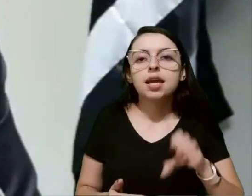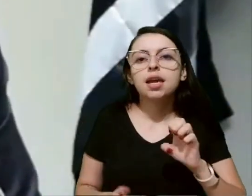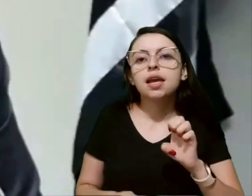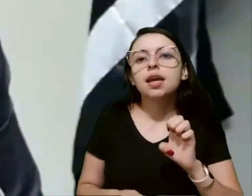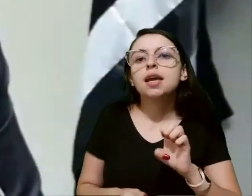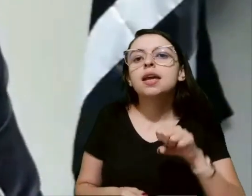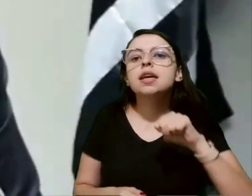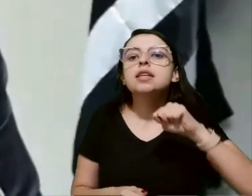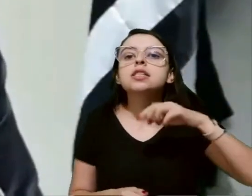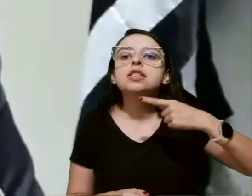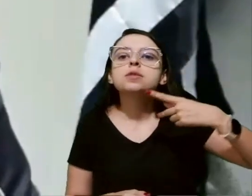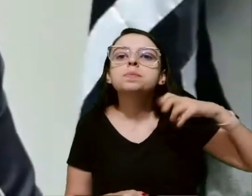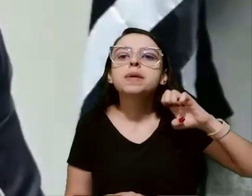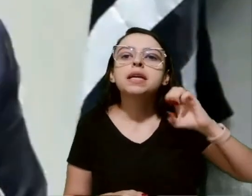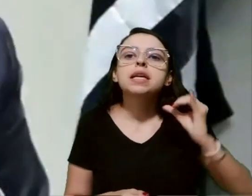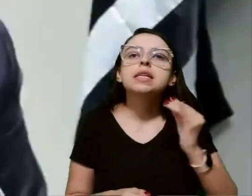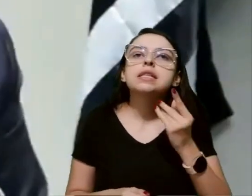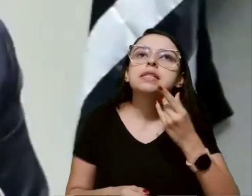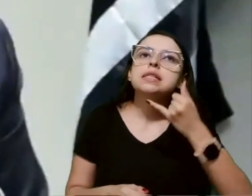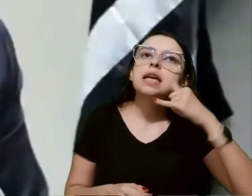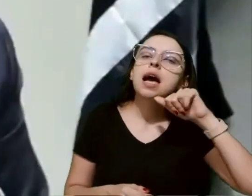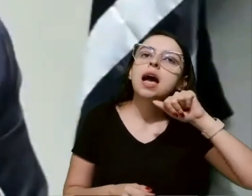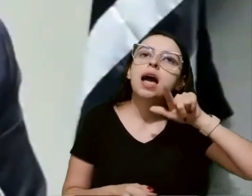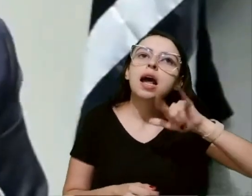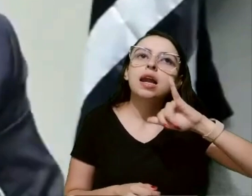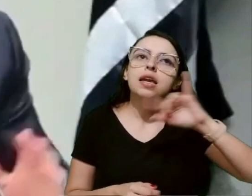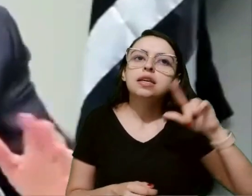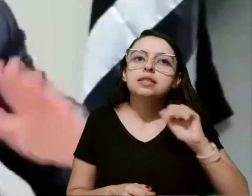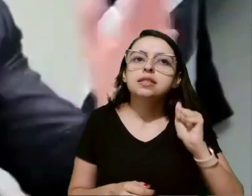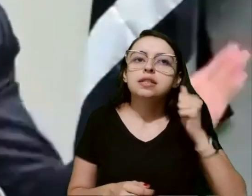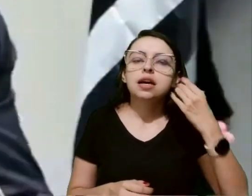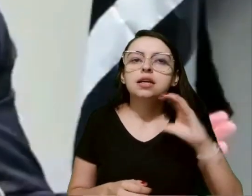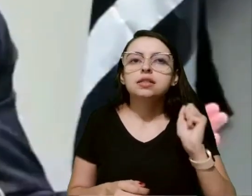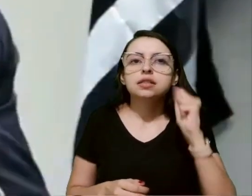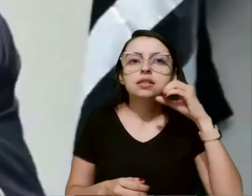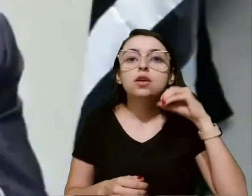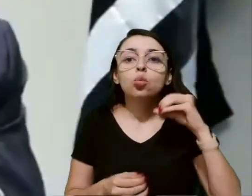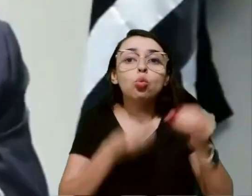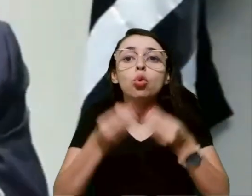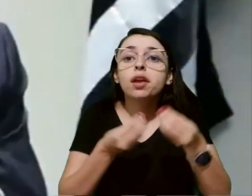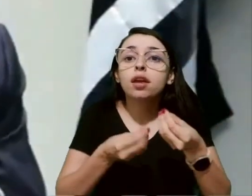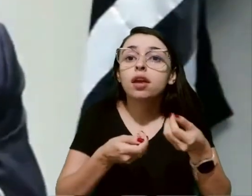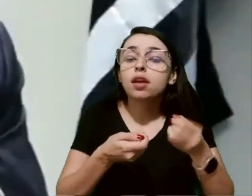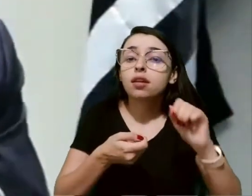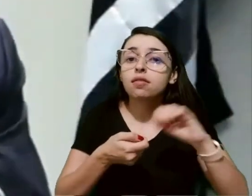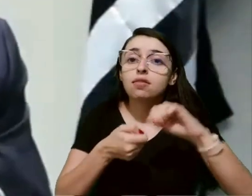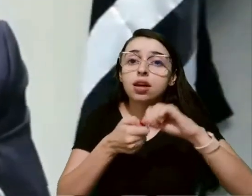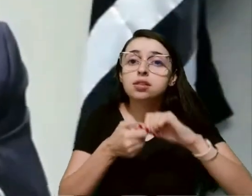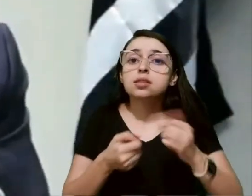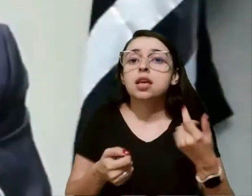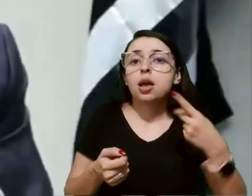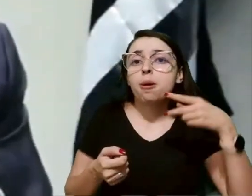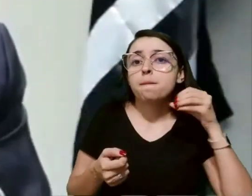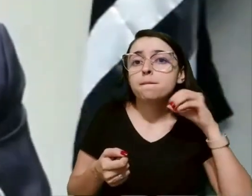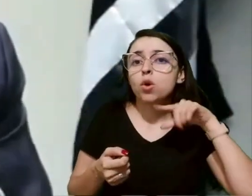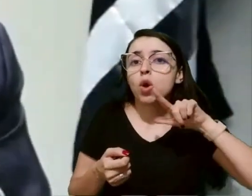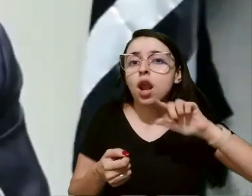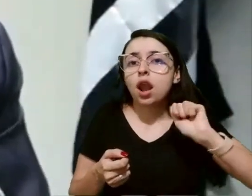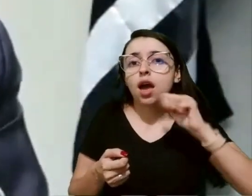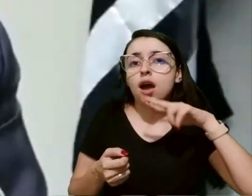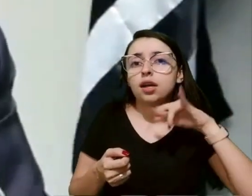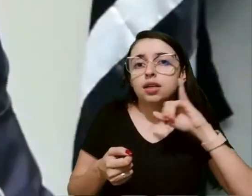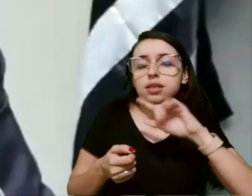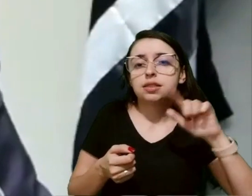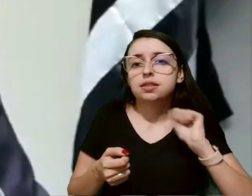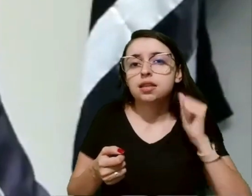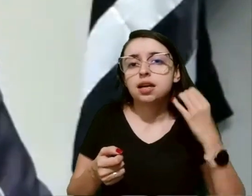outro fenômeno importante também. E até tem relação com isso. O que fazer com a polarização? Era a pergunta que todo mundo